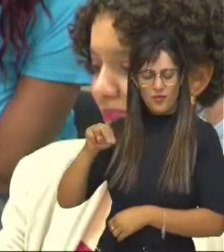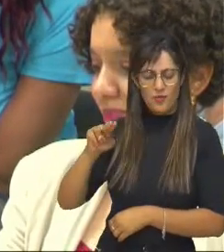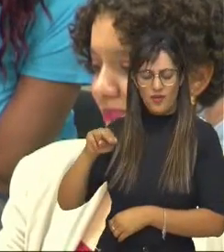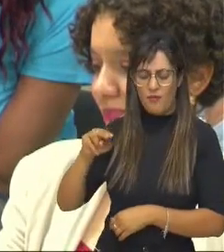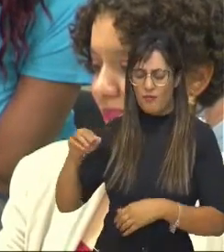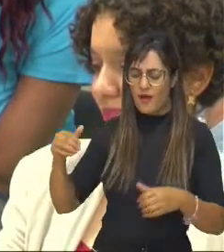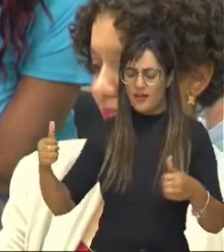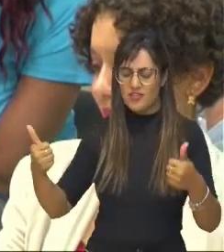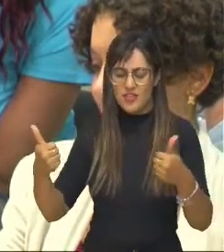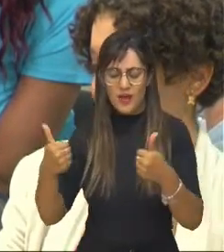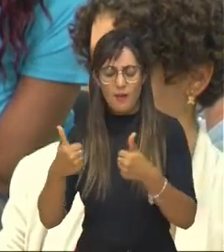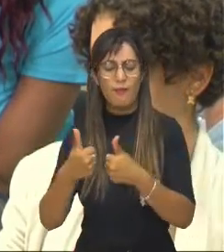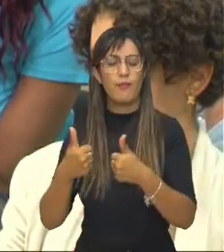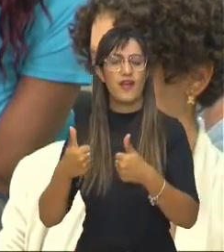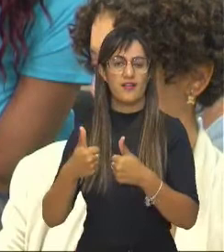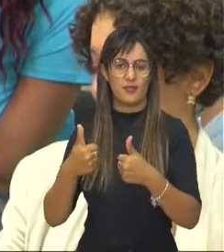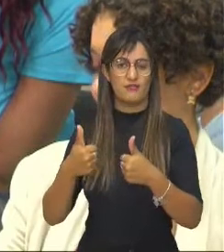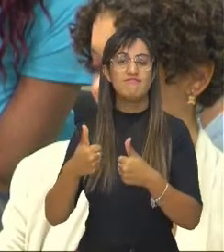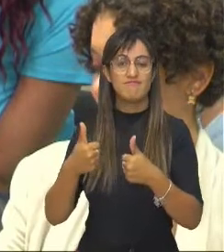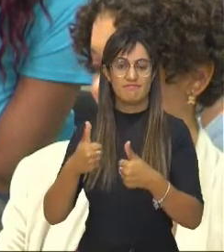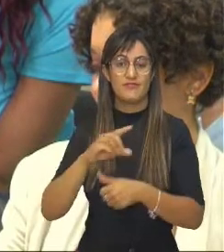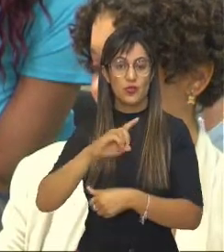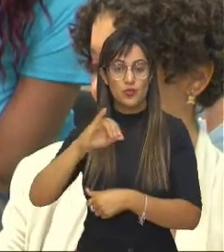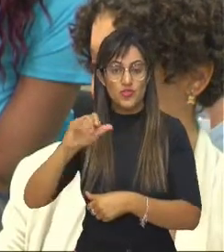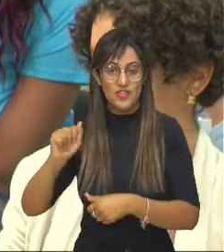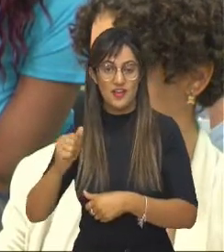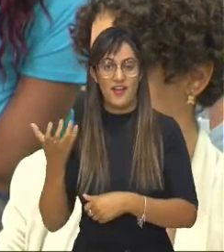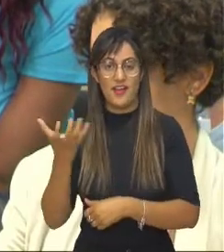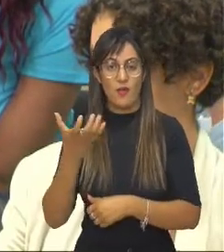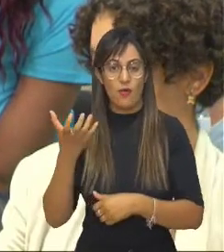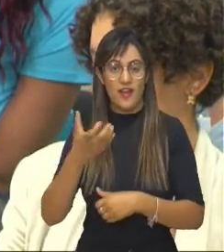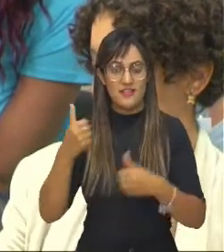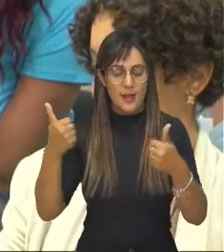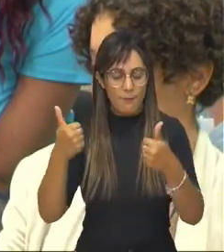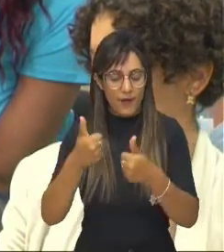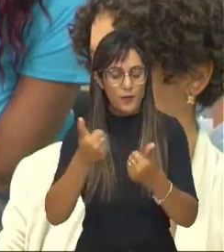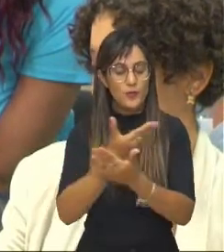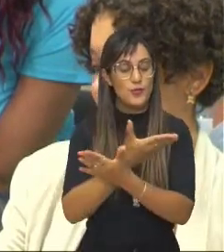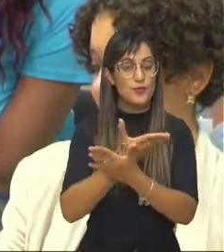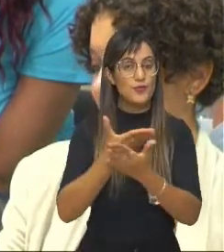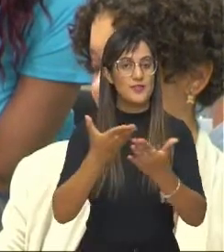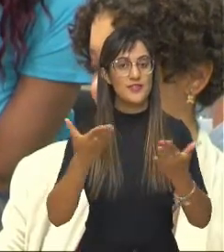dele. Quero chegar perto de vocês. Então, assim,